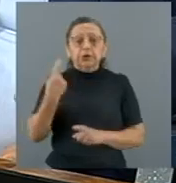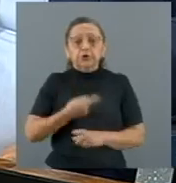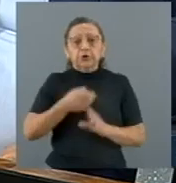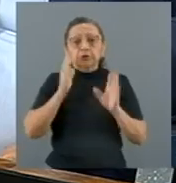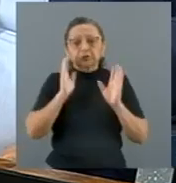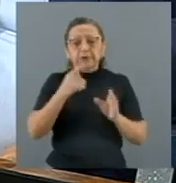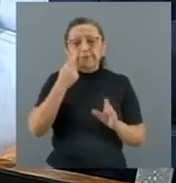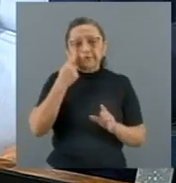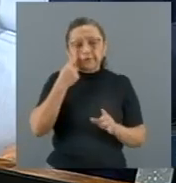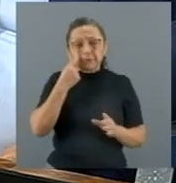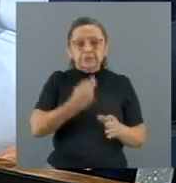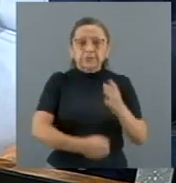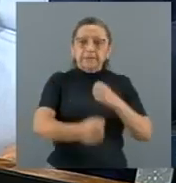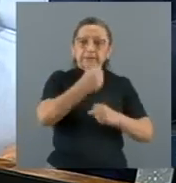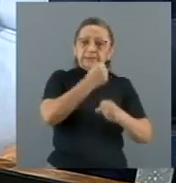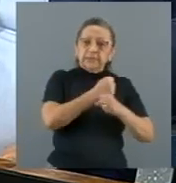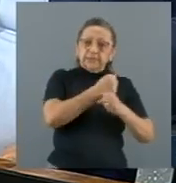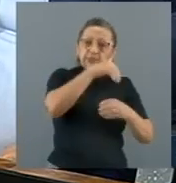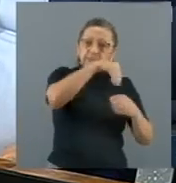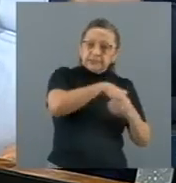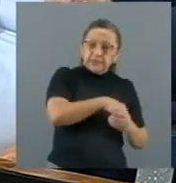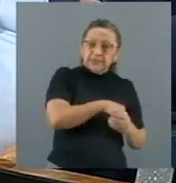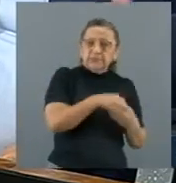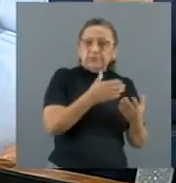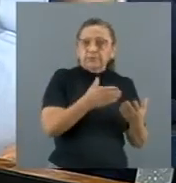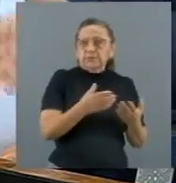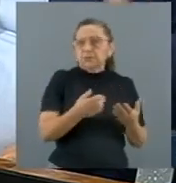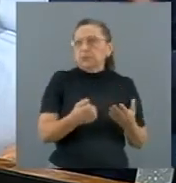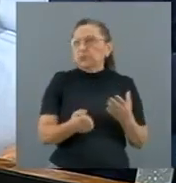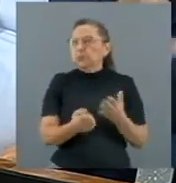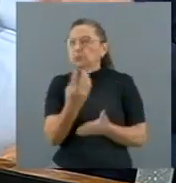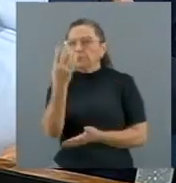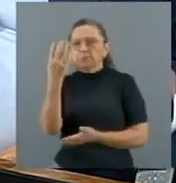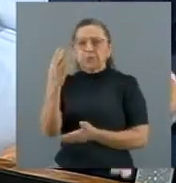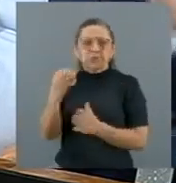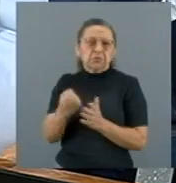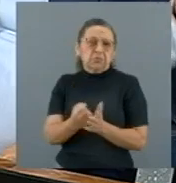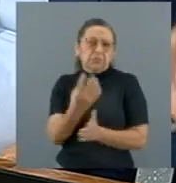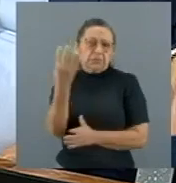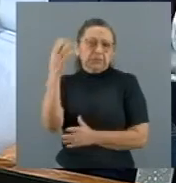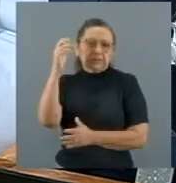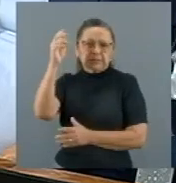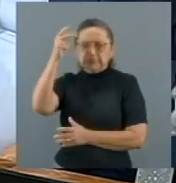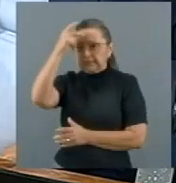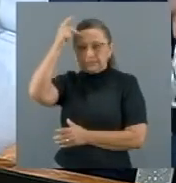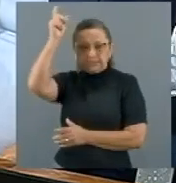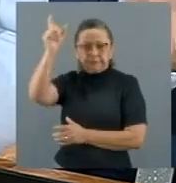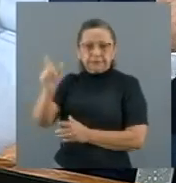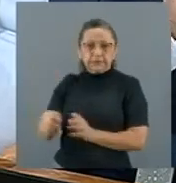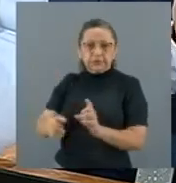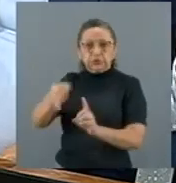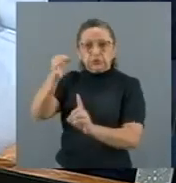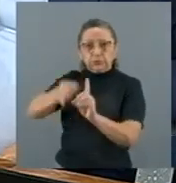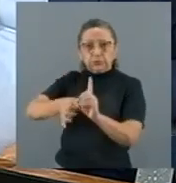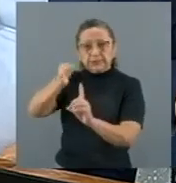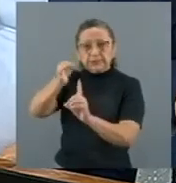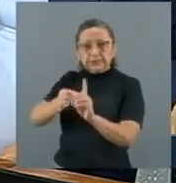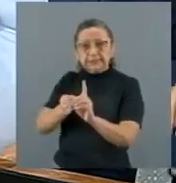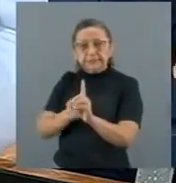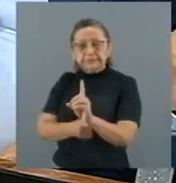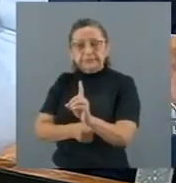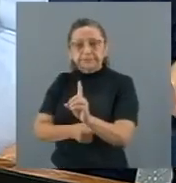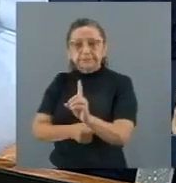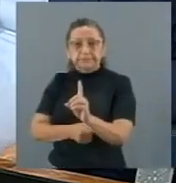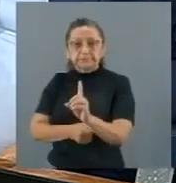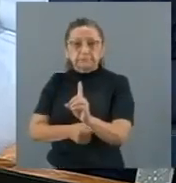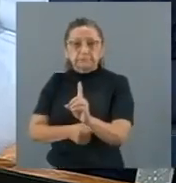eleição passada um dos juízes, desculpe, né, neutro, vamos jogar aqui o gênero neutro, né, num